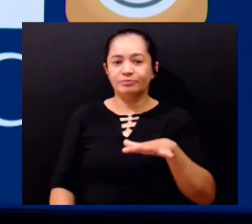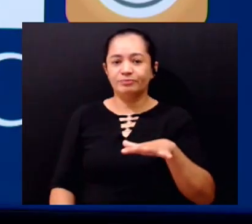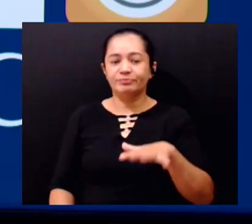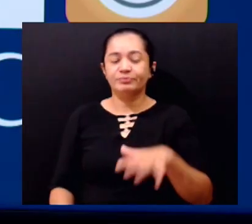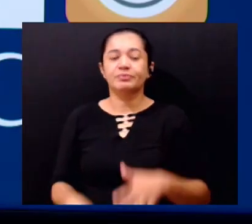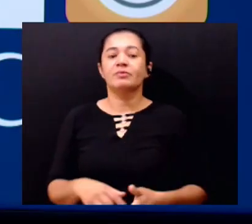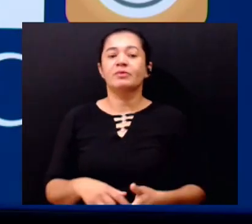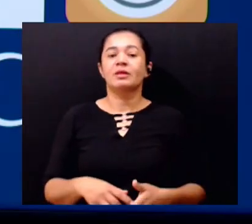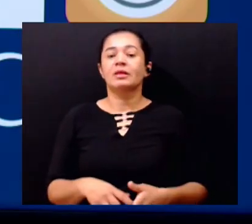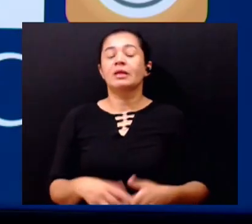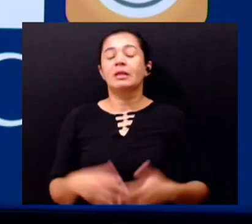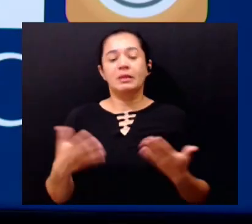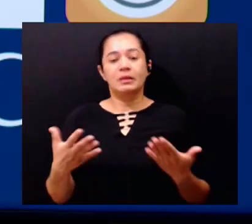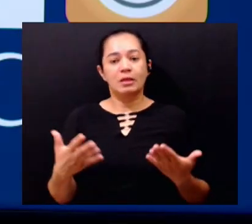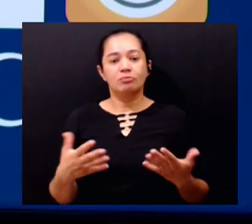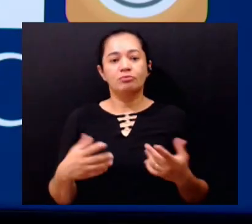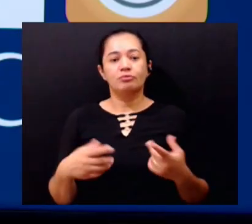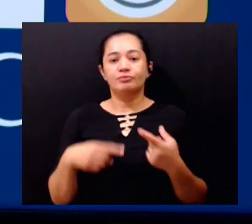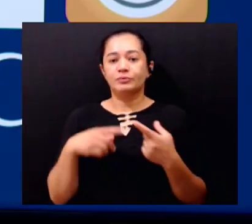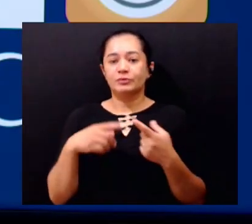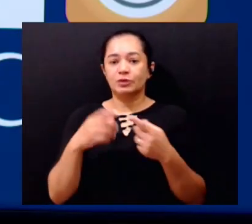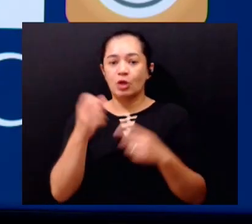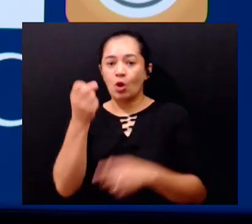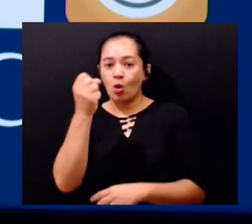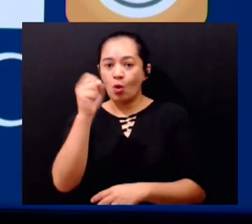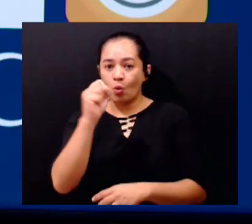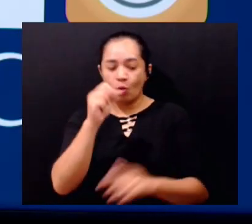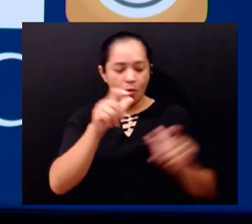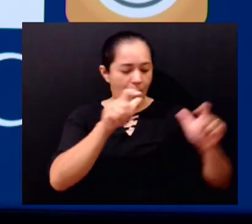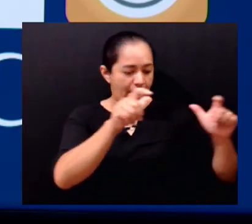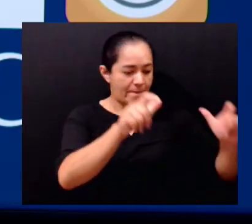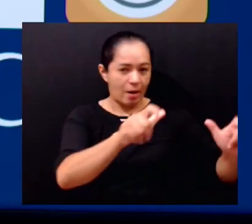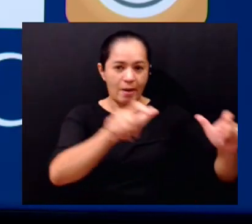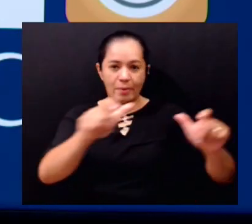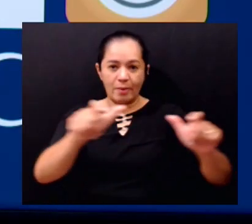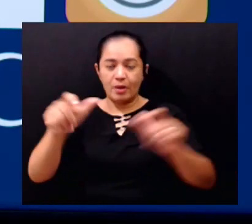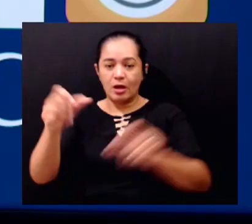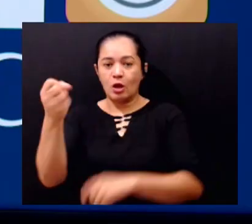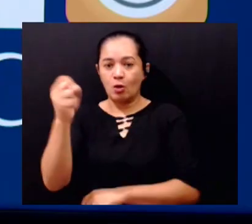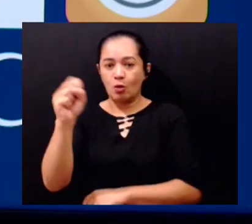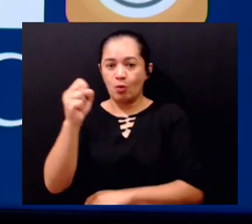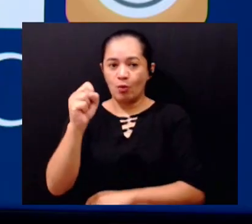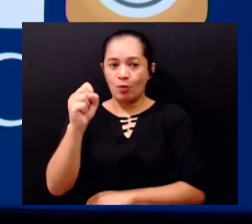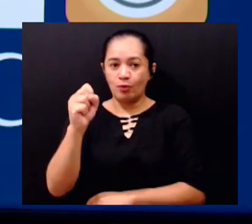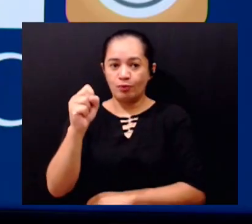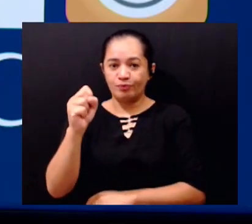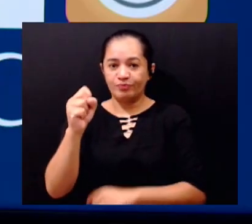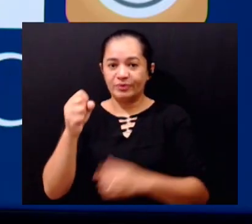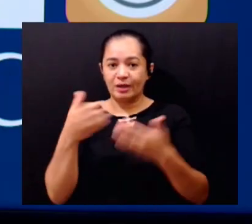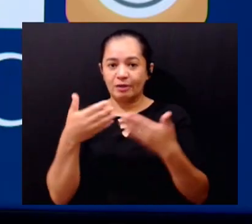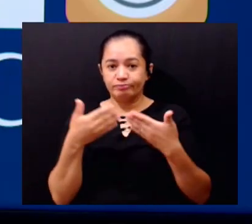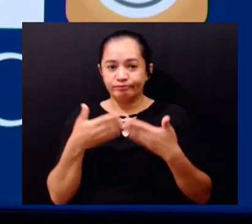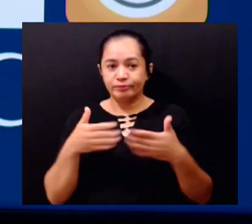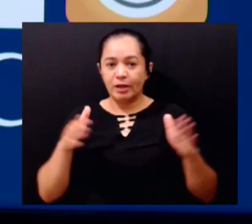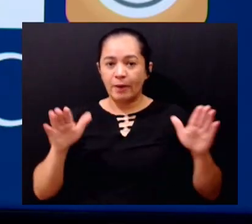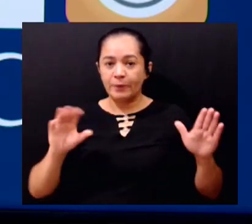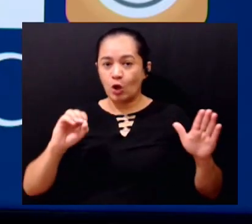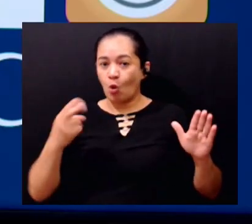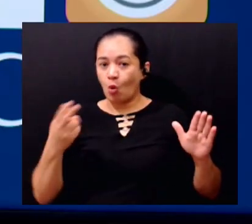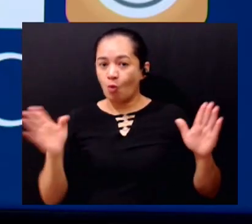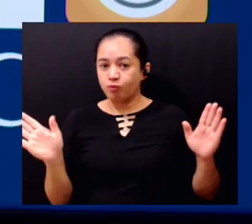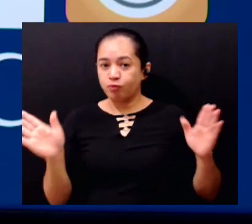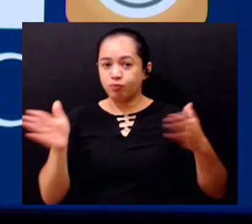inclui os 8 espaços da região sul. A decisão de abrir ou fechar os parques é para evitar riscos